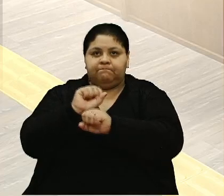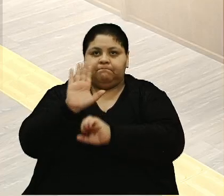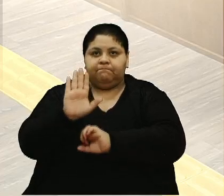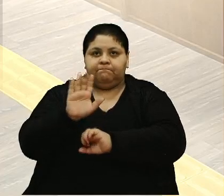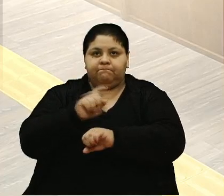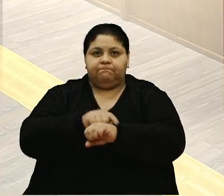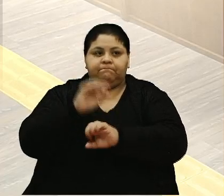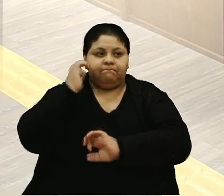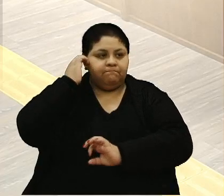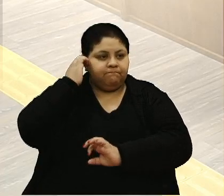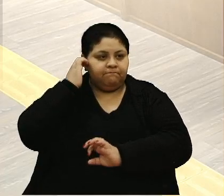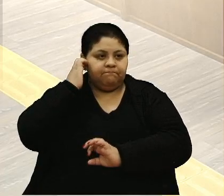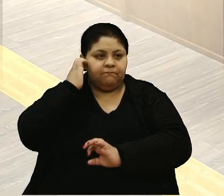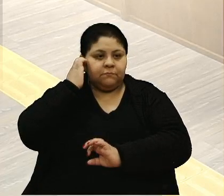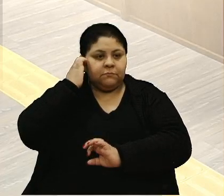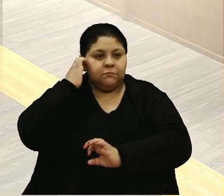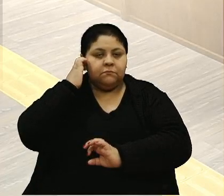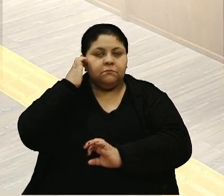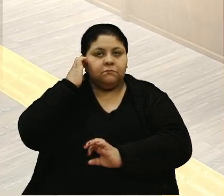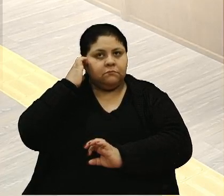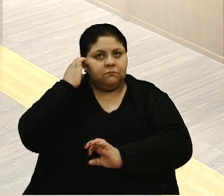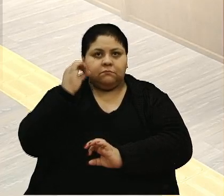tempo.